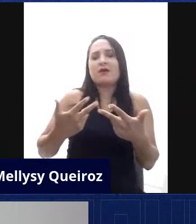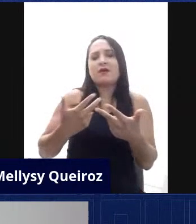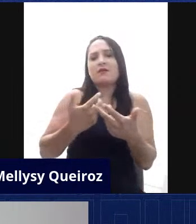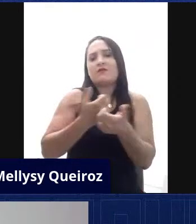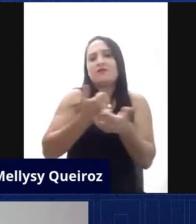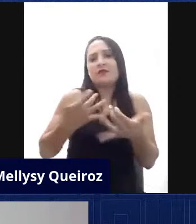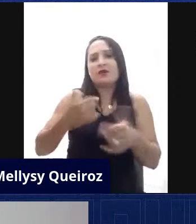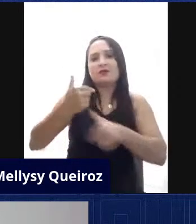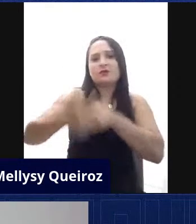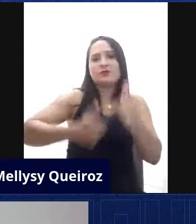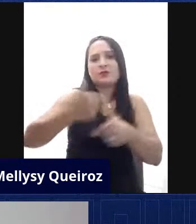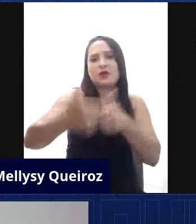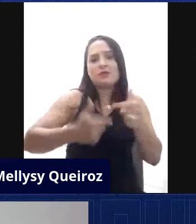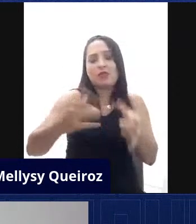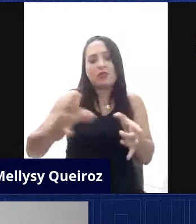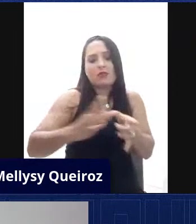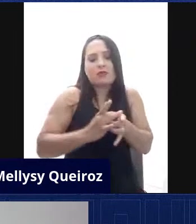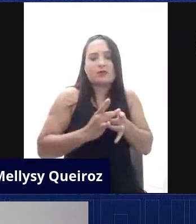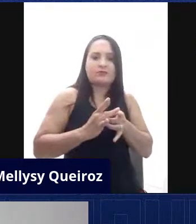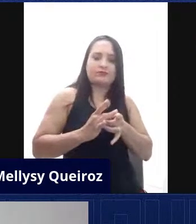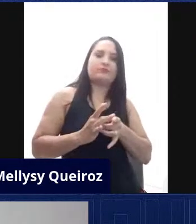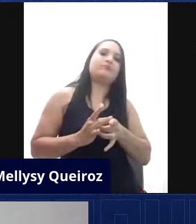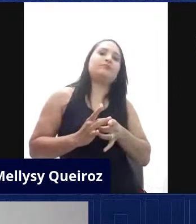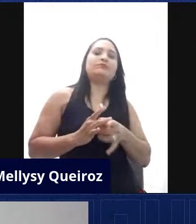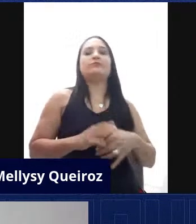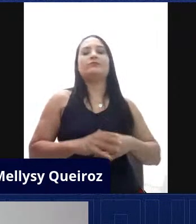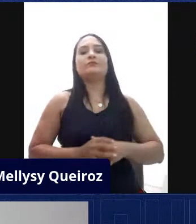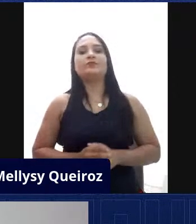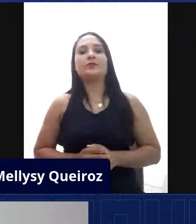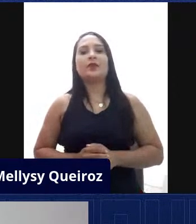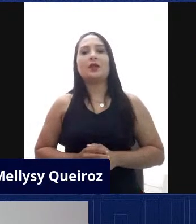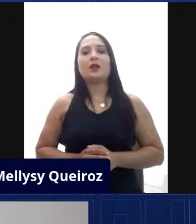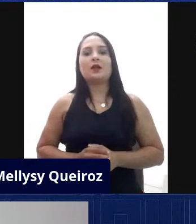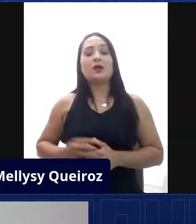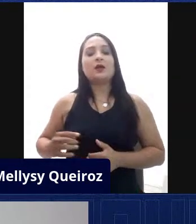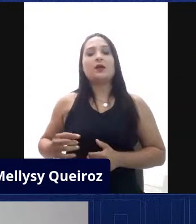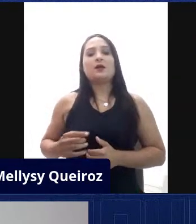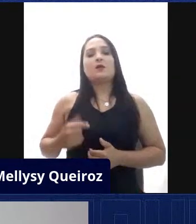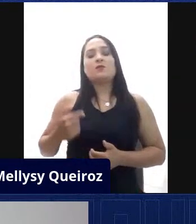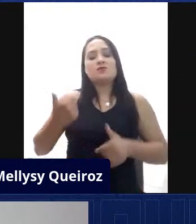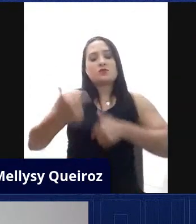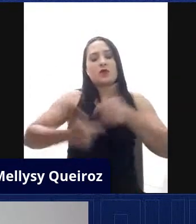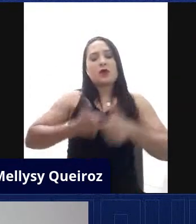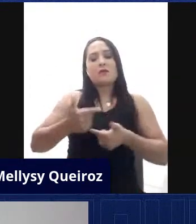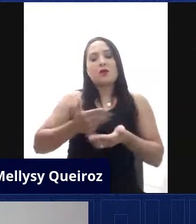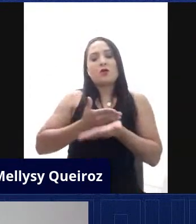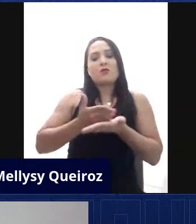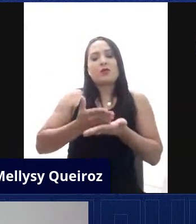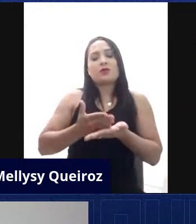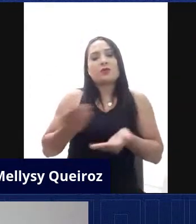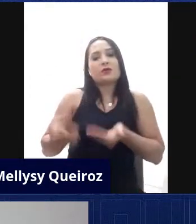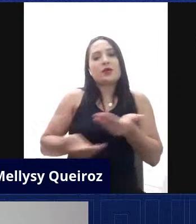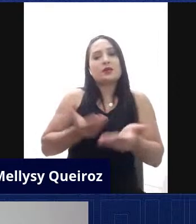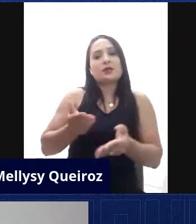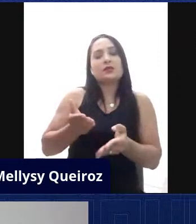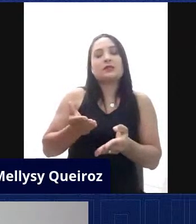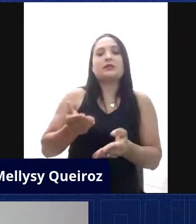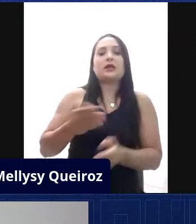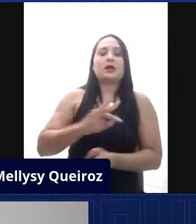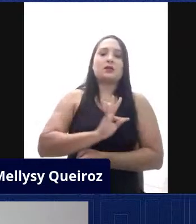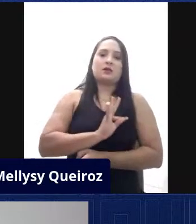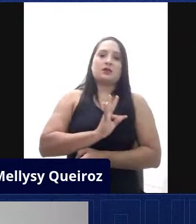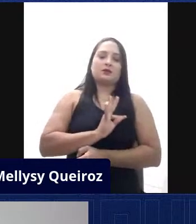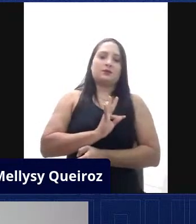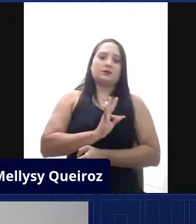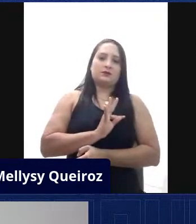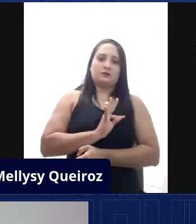desta rede. O nosso trabalho começou nessa perspectiva da assistência técnica. No entanto, ao se